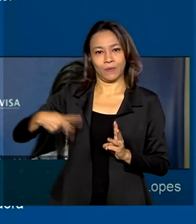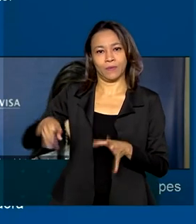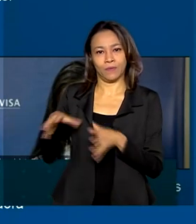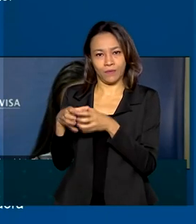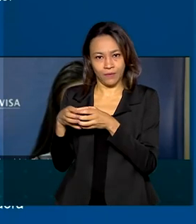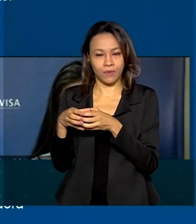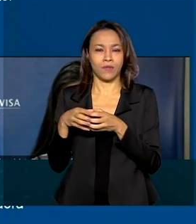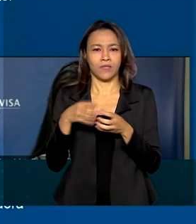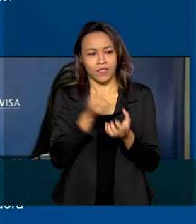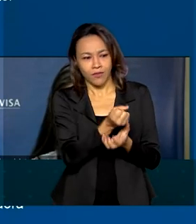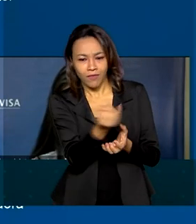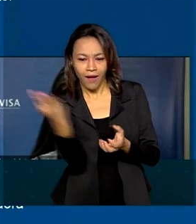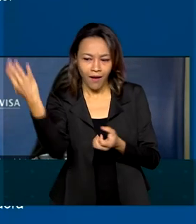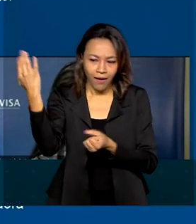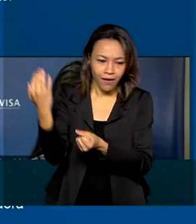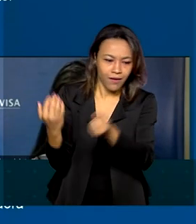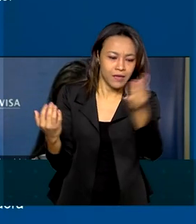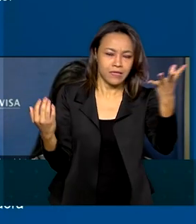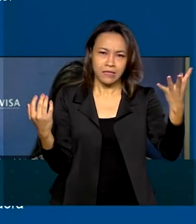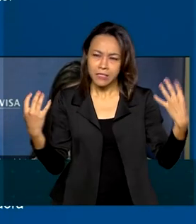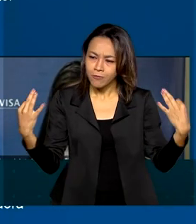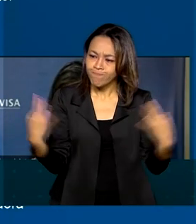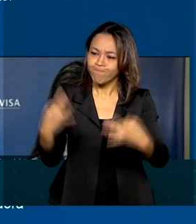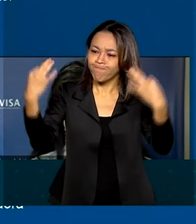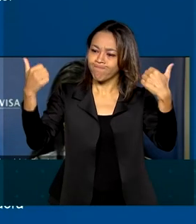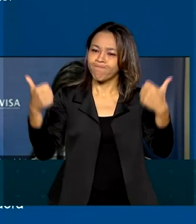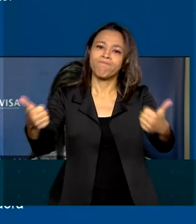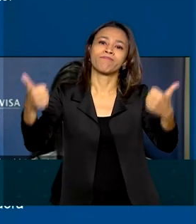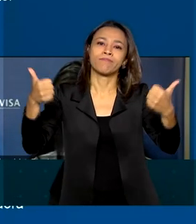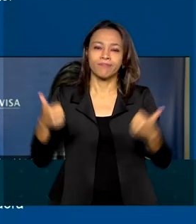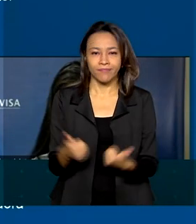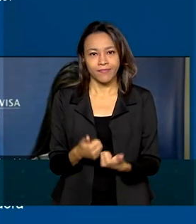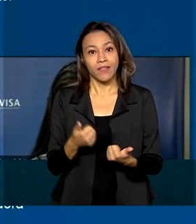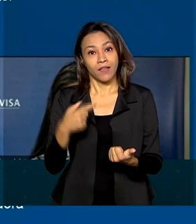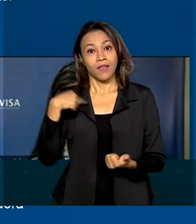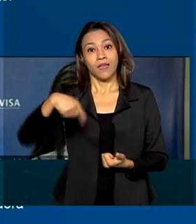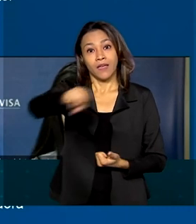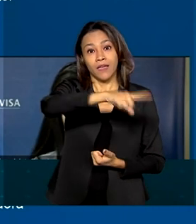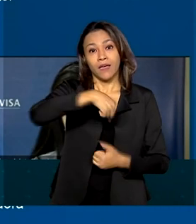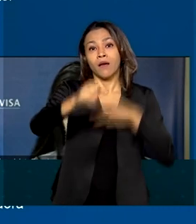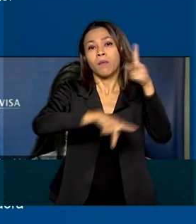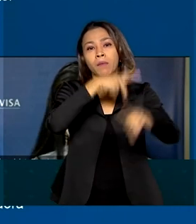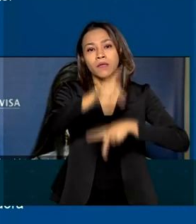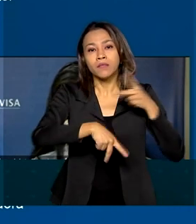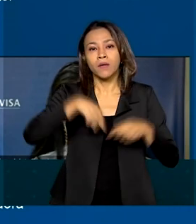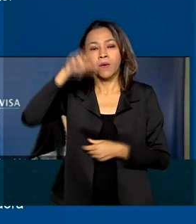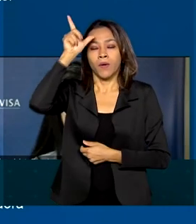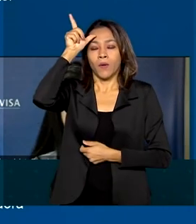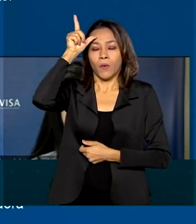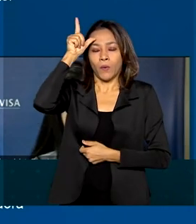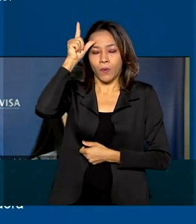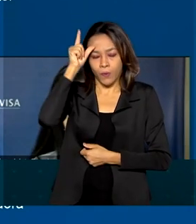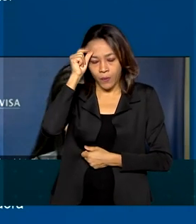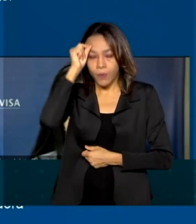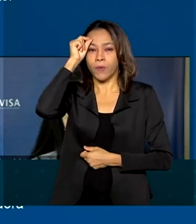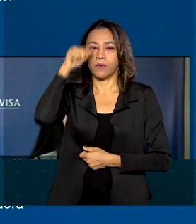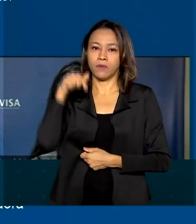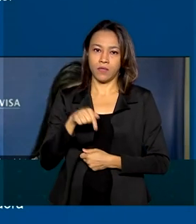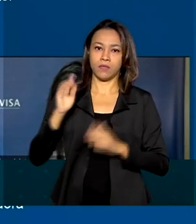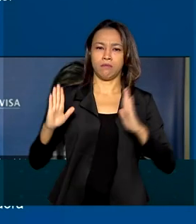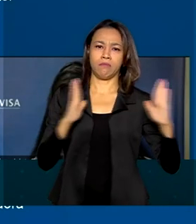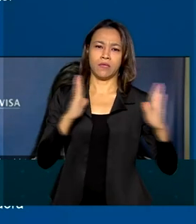Olá sejam múltiplas que sejam plenas e conforte a nossa população nesse